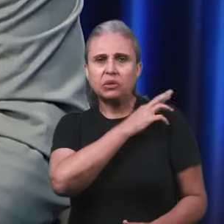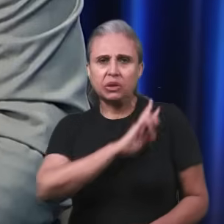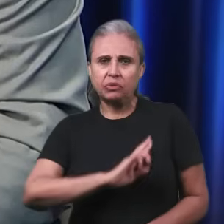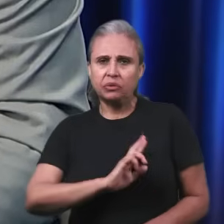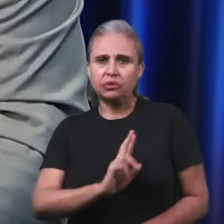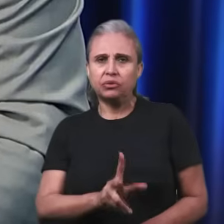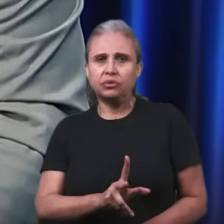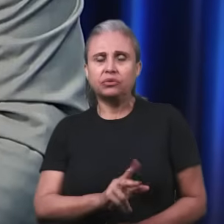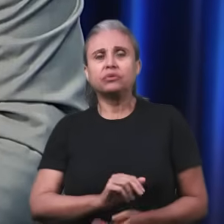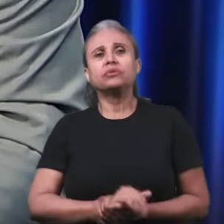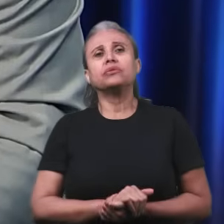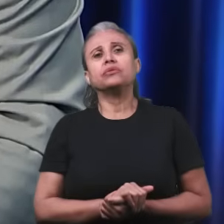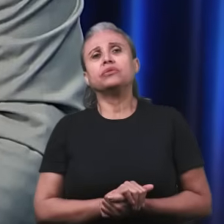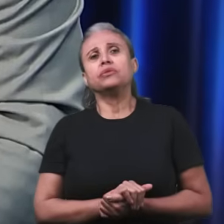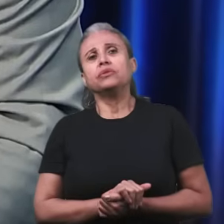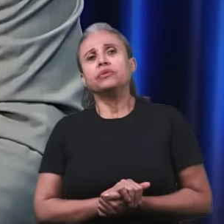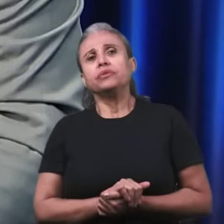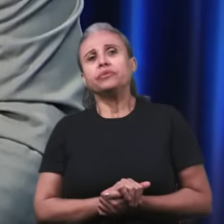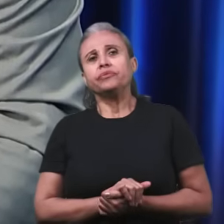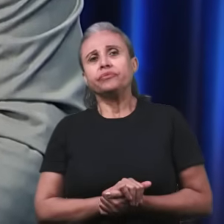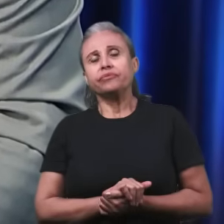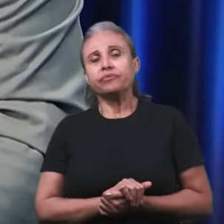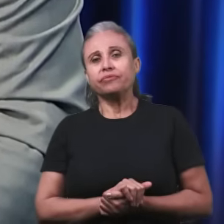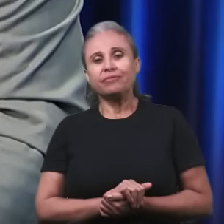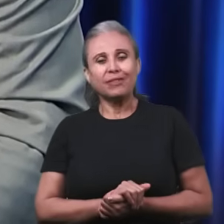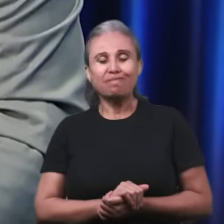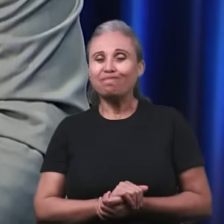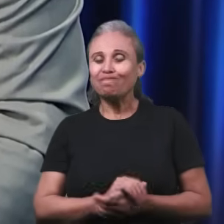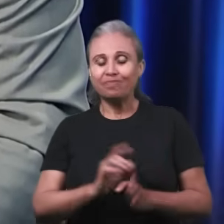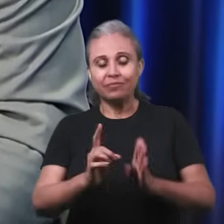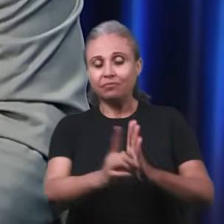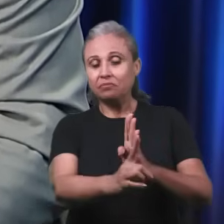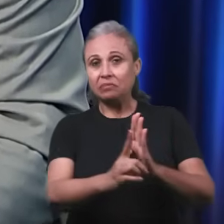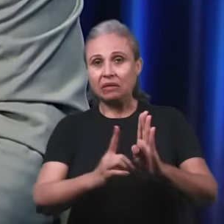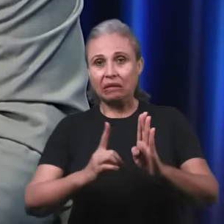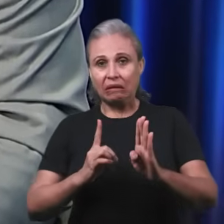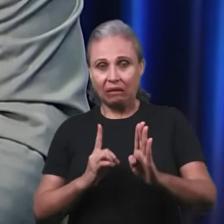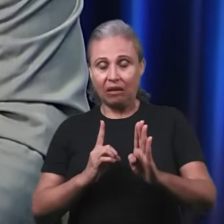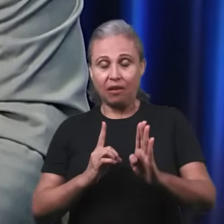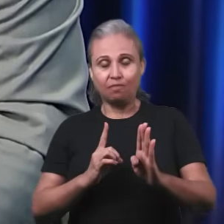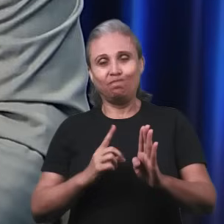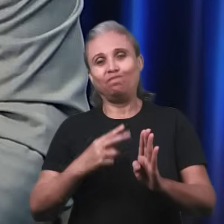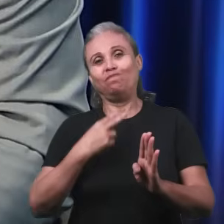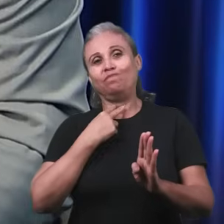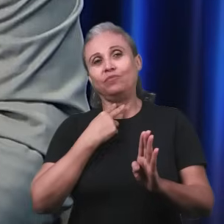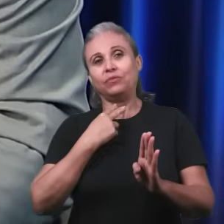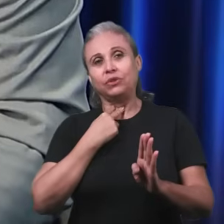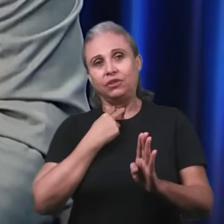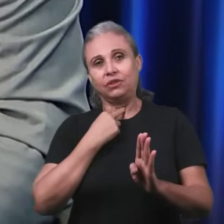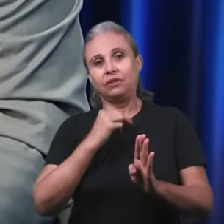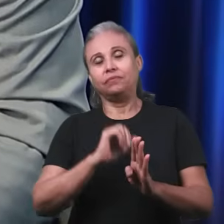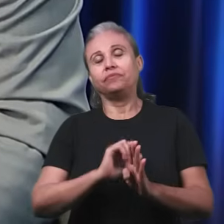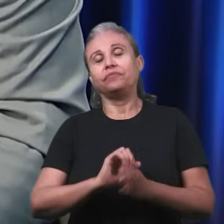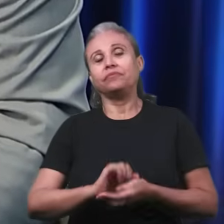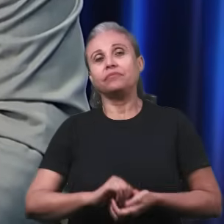também não podia entrar no templo, por vários motivos.